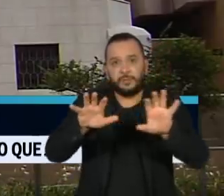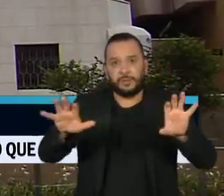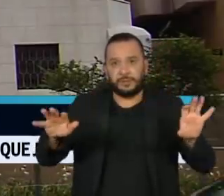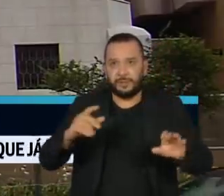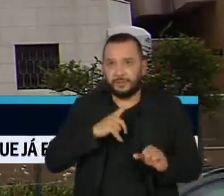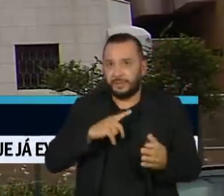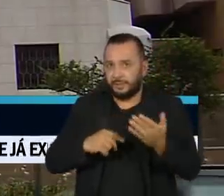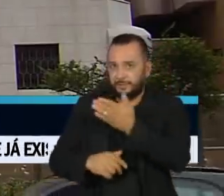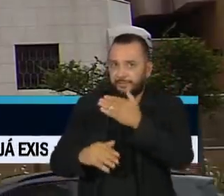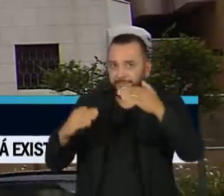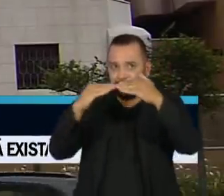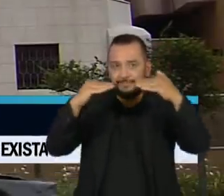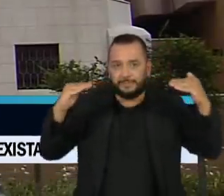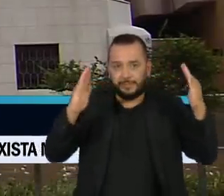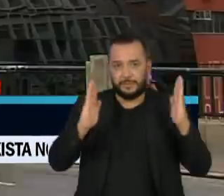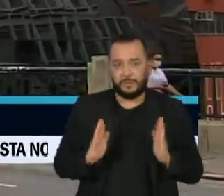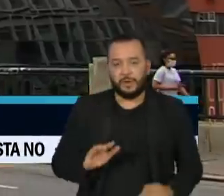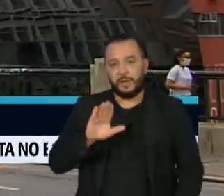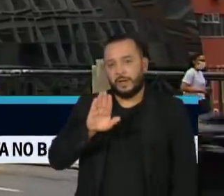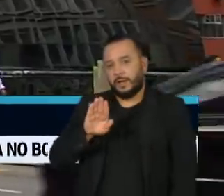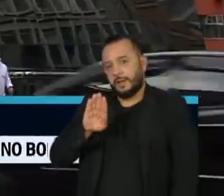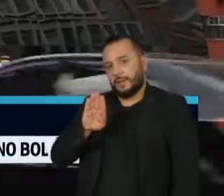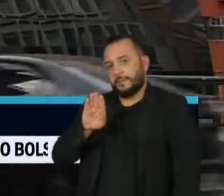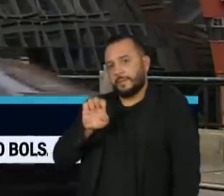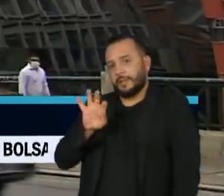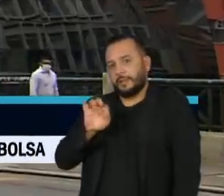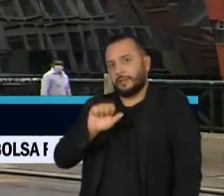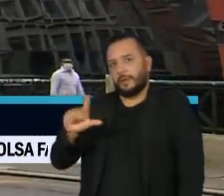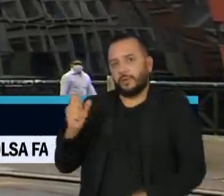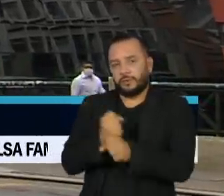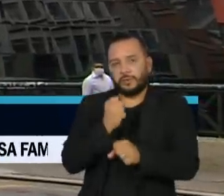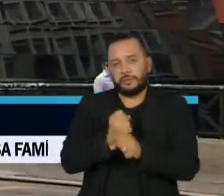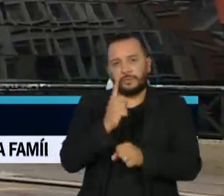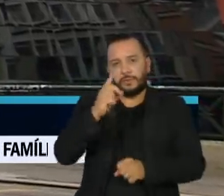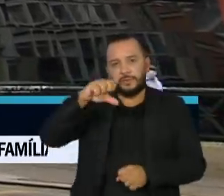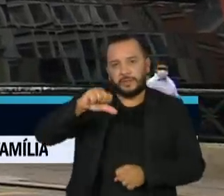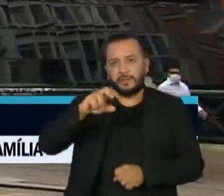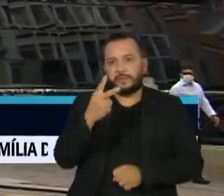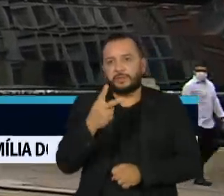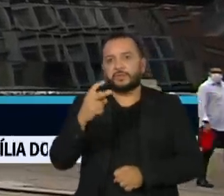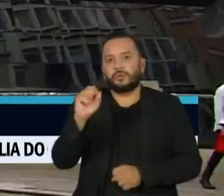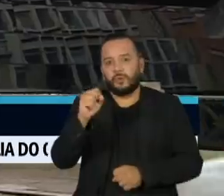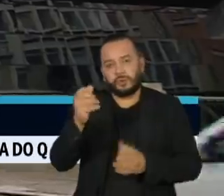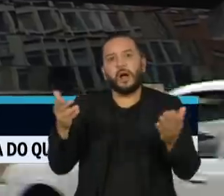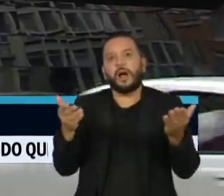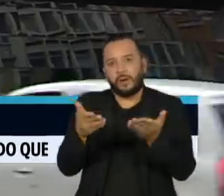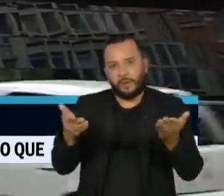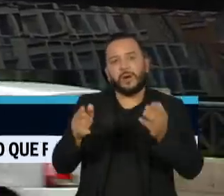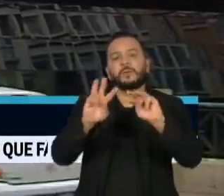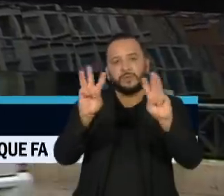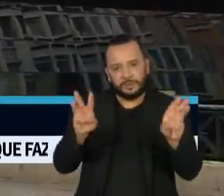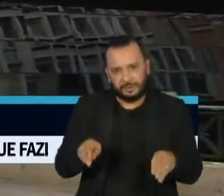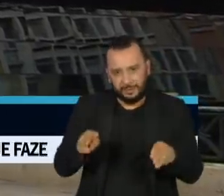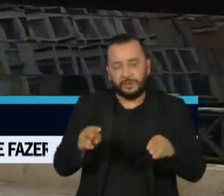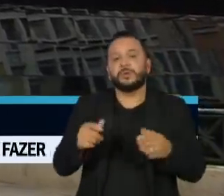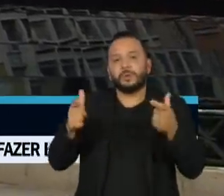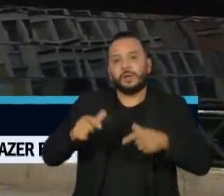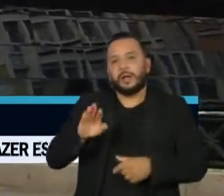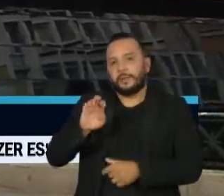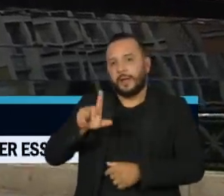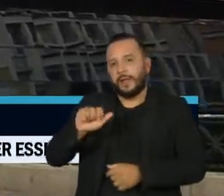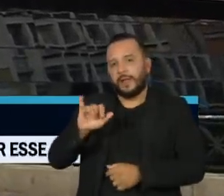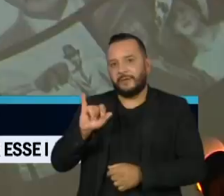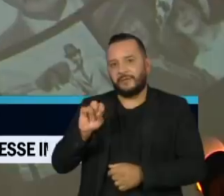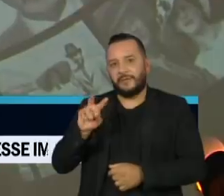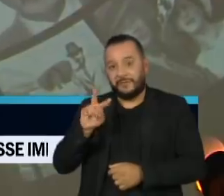antiga sinagoga Betel, construída em 1928, foi transformada em um museu permanente. Fica na Bela Vista, região central de